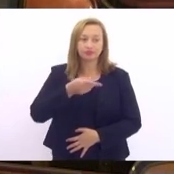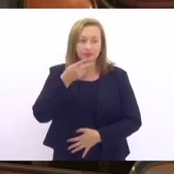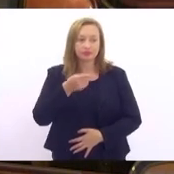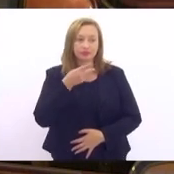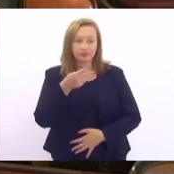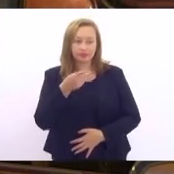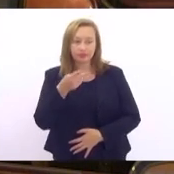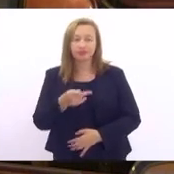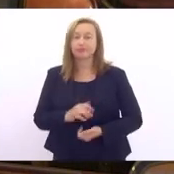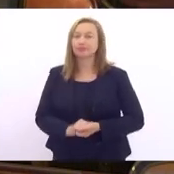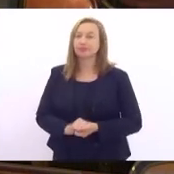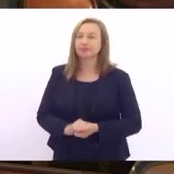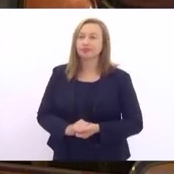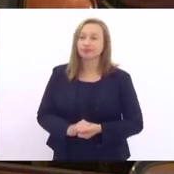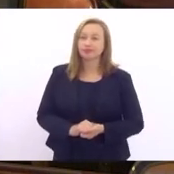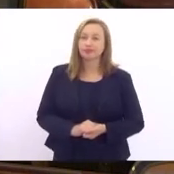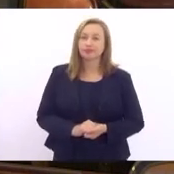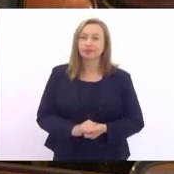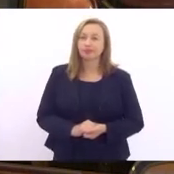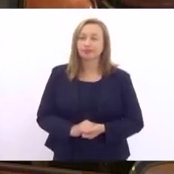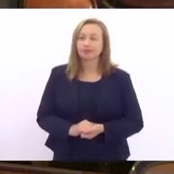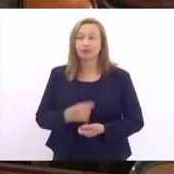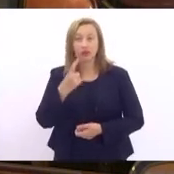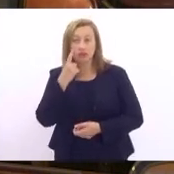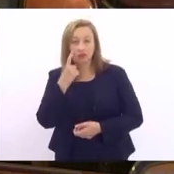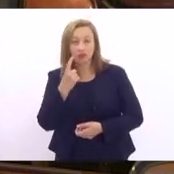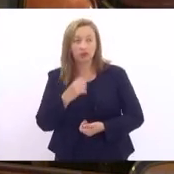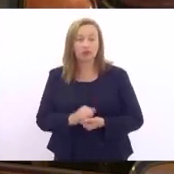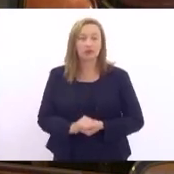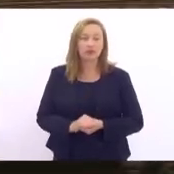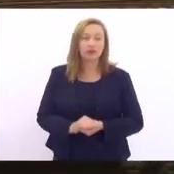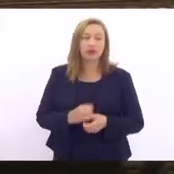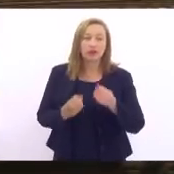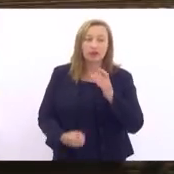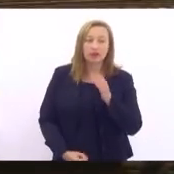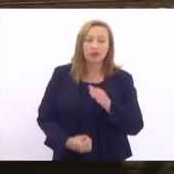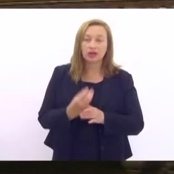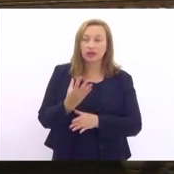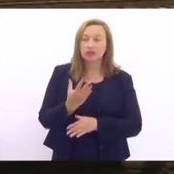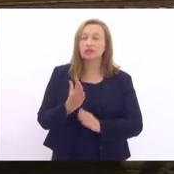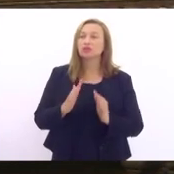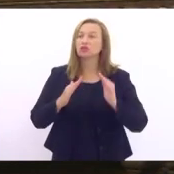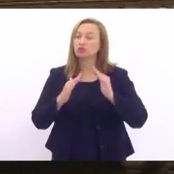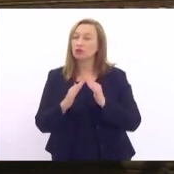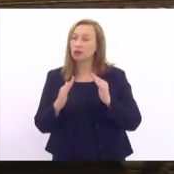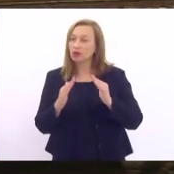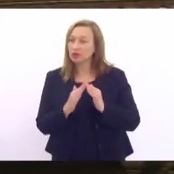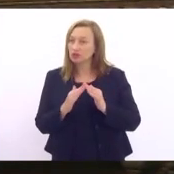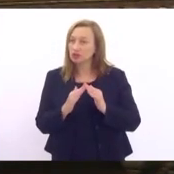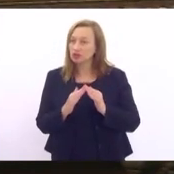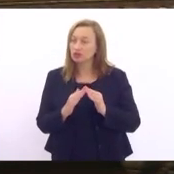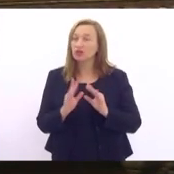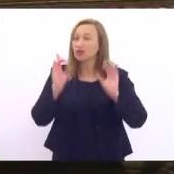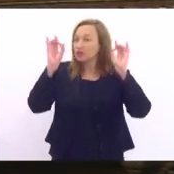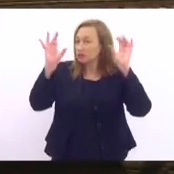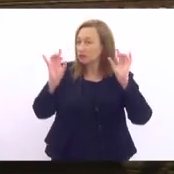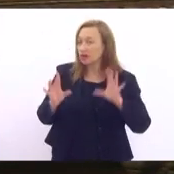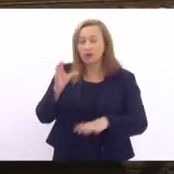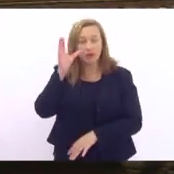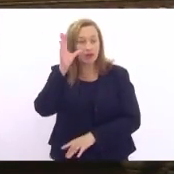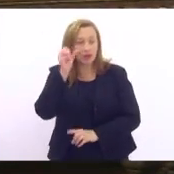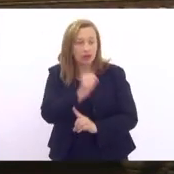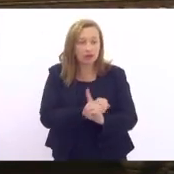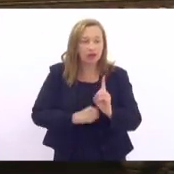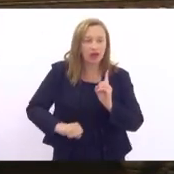deve prever para a construção de moradias de especial interesse social. Nós que